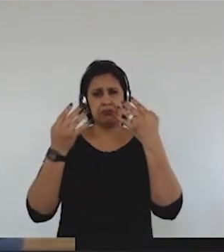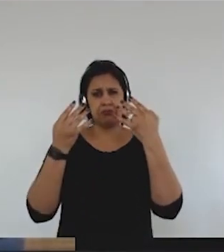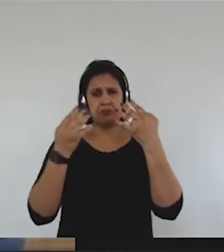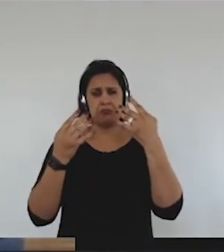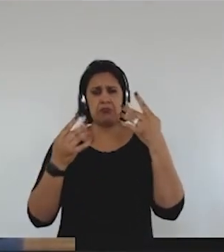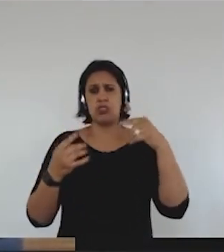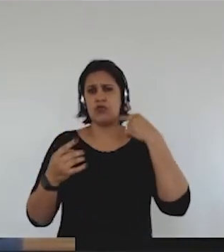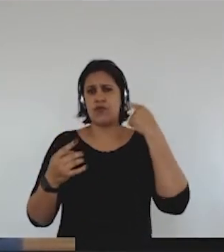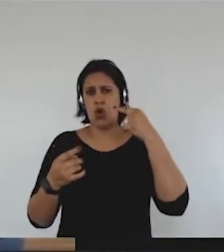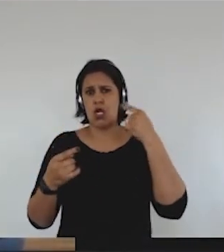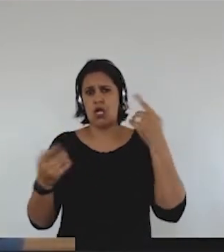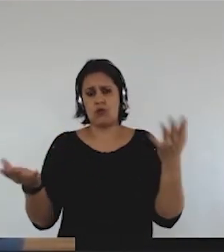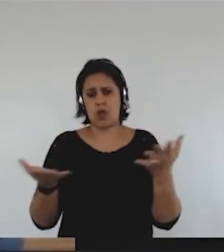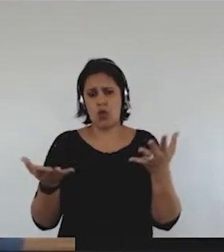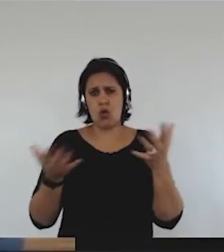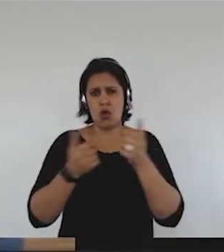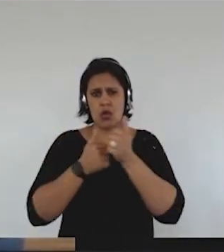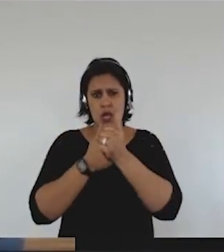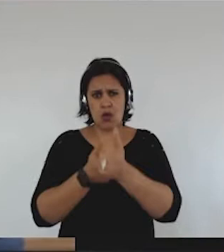encontram inscritos